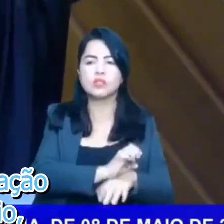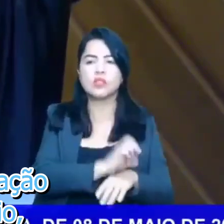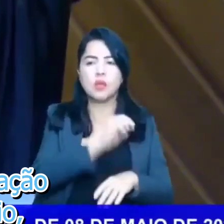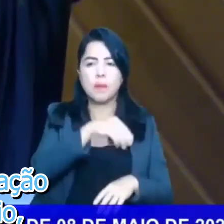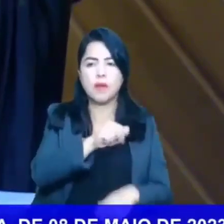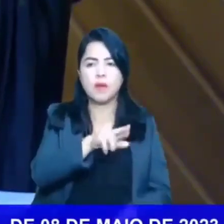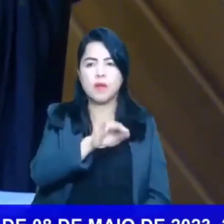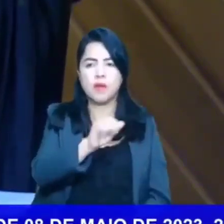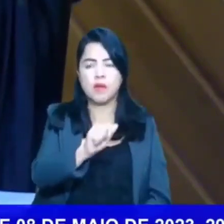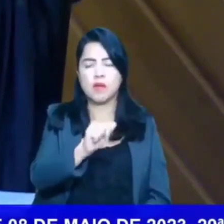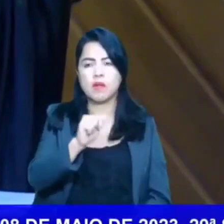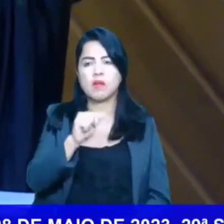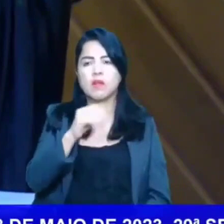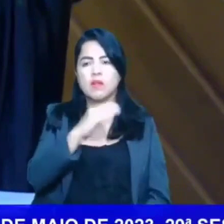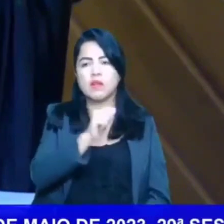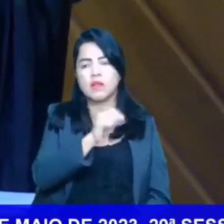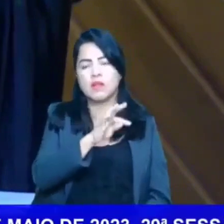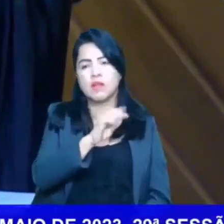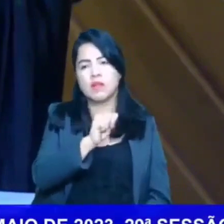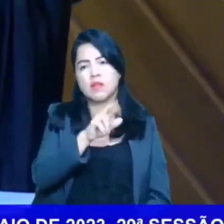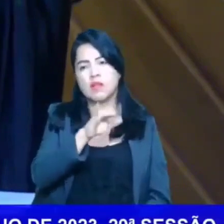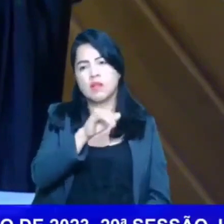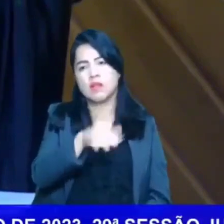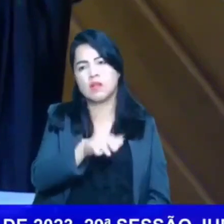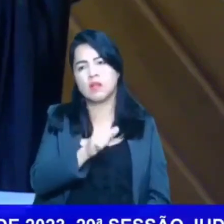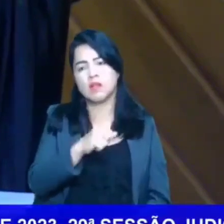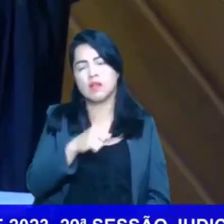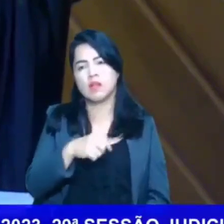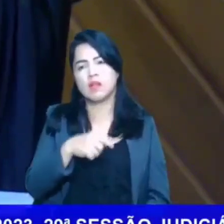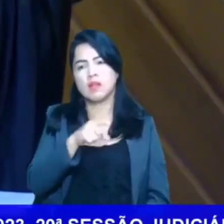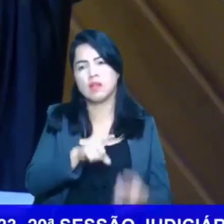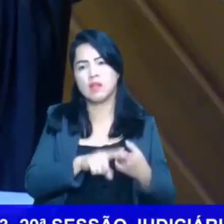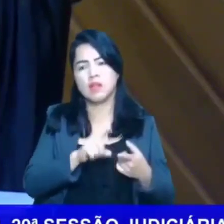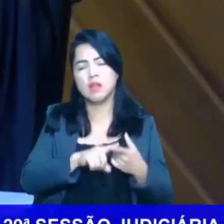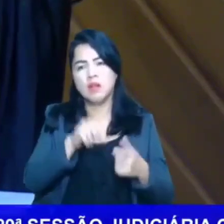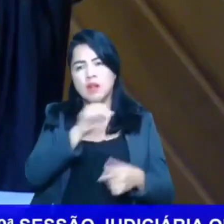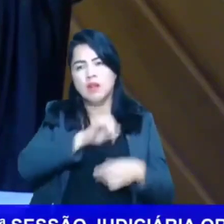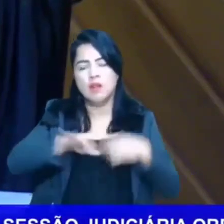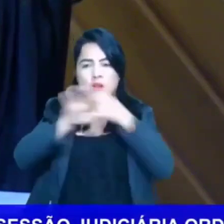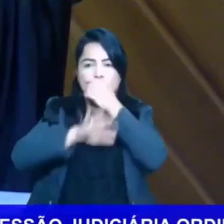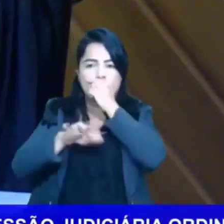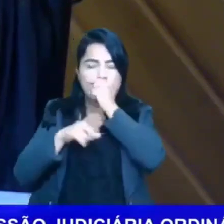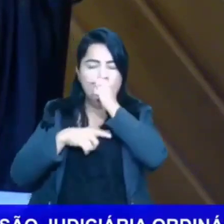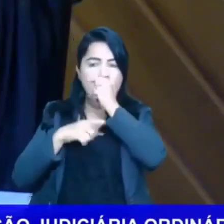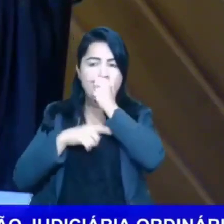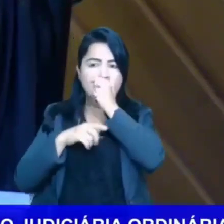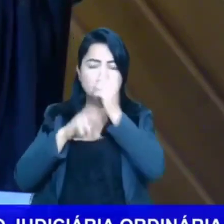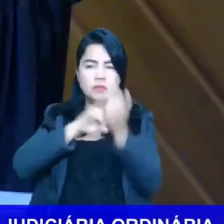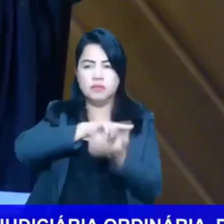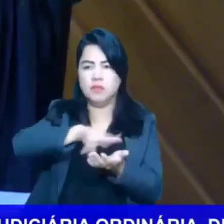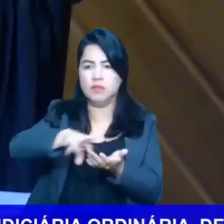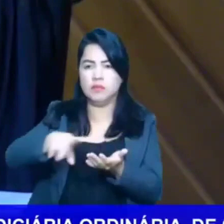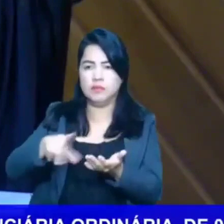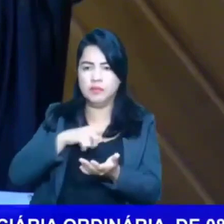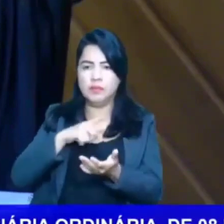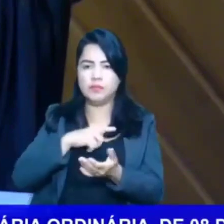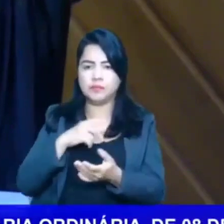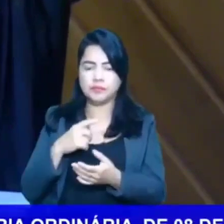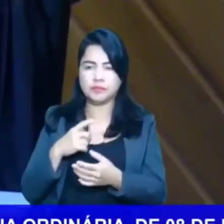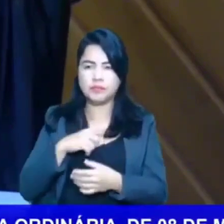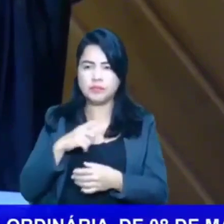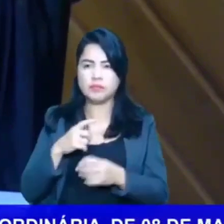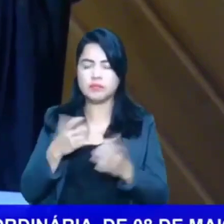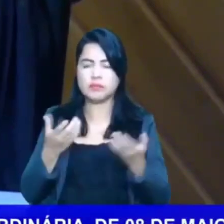Tibúrcio. No registro audiovisual, ainda é possível constatar enorme quantidade de eleitores no portão do local de